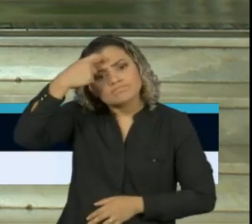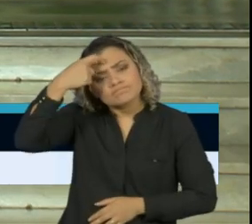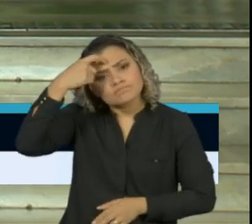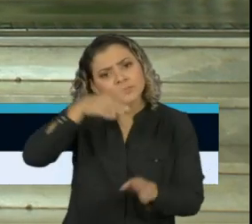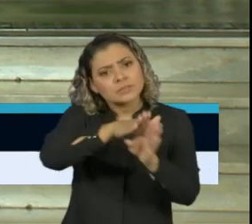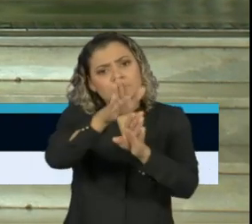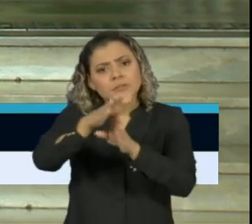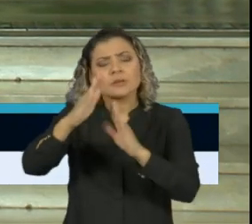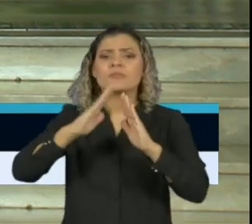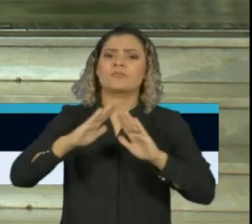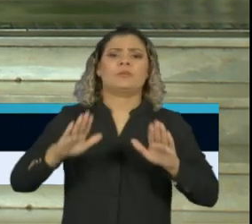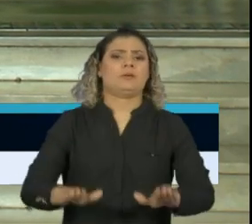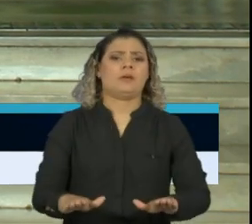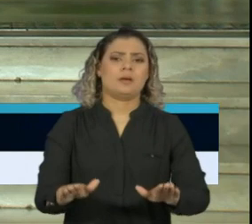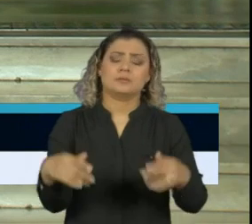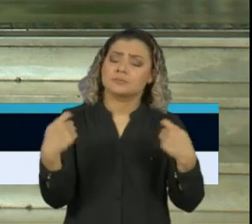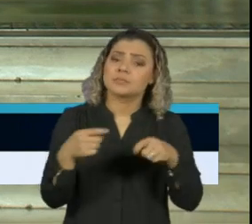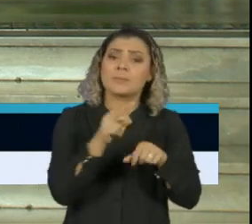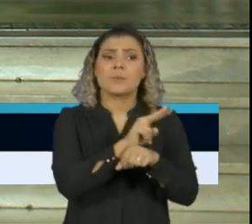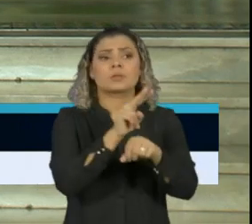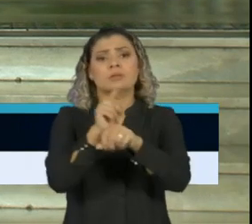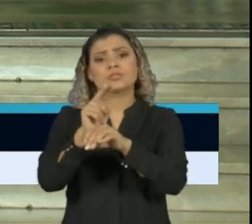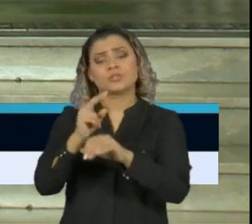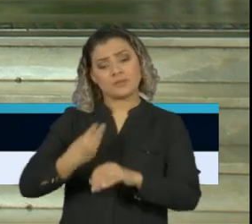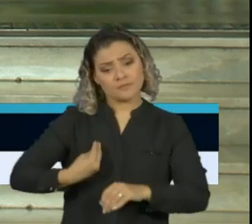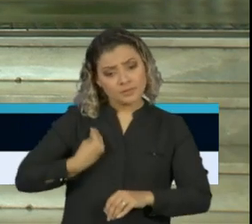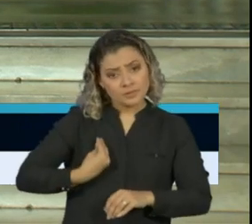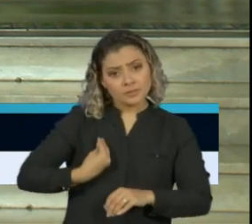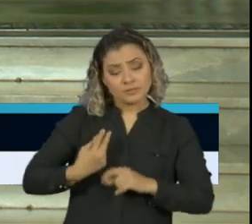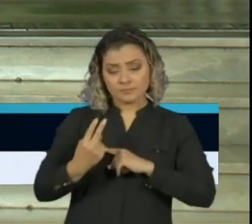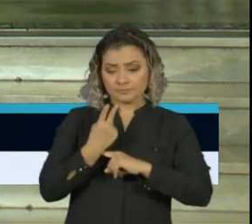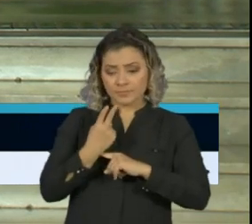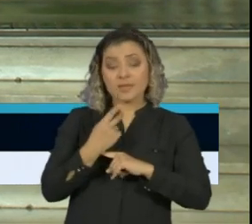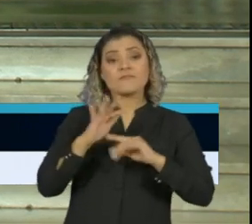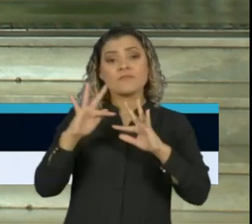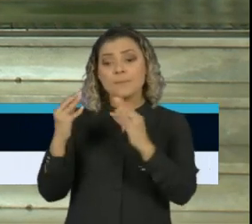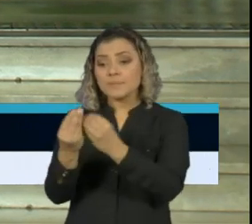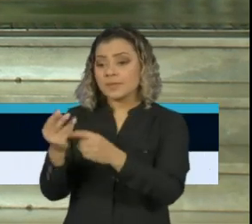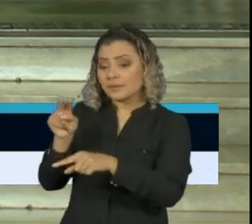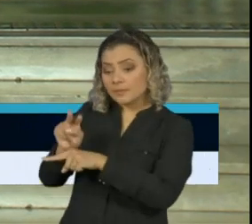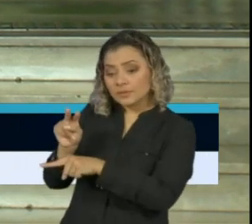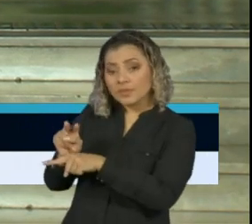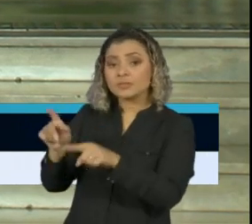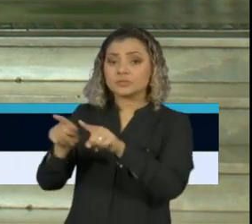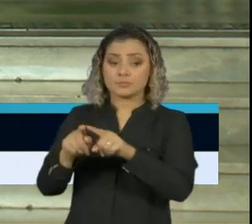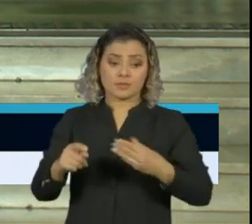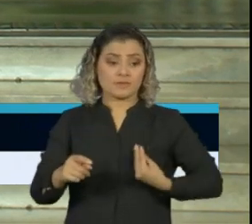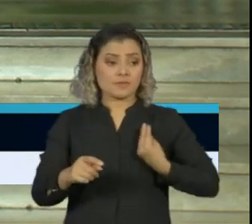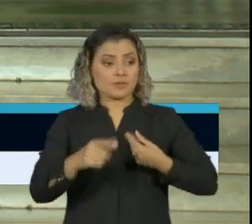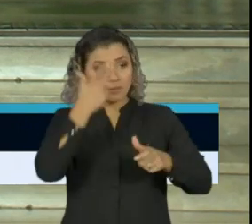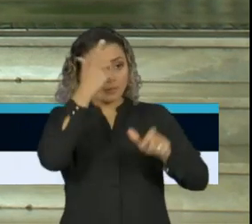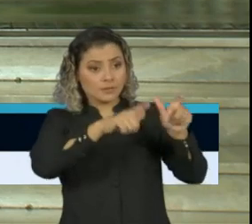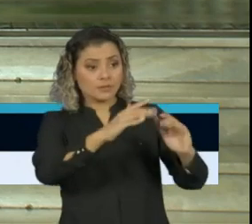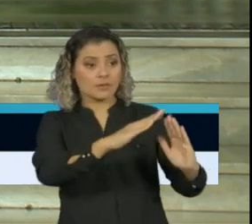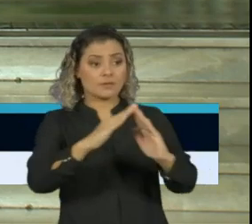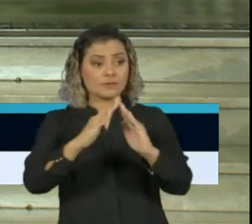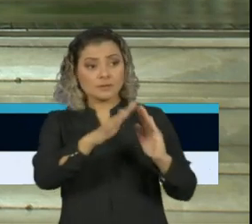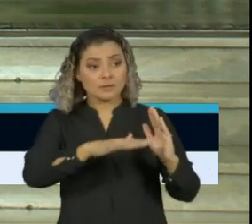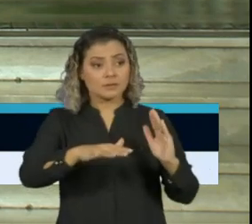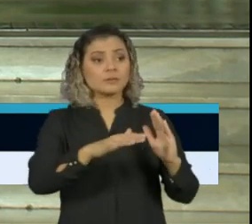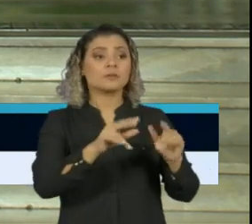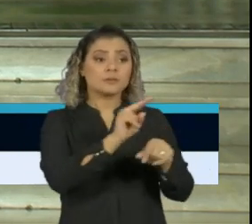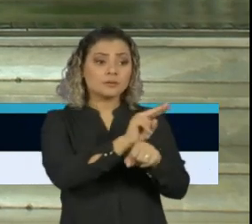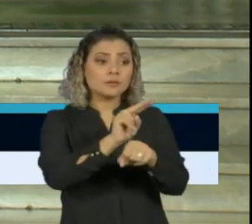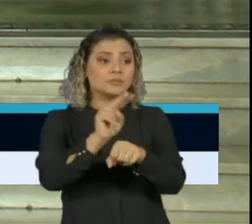disso. Fiquem em casa para protegerem suas vidas, a vida dos seus familiares, a vida dos seus vizinhos e das